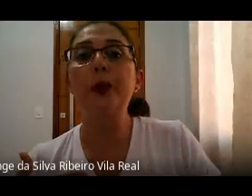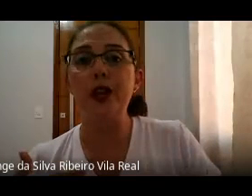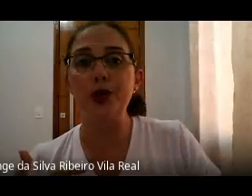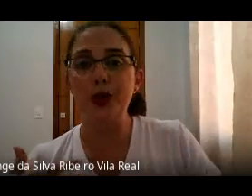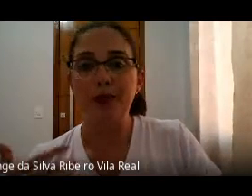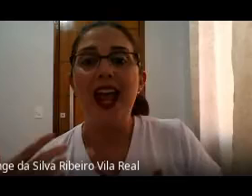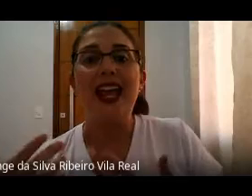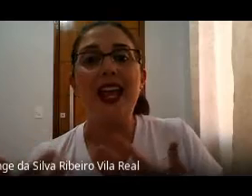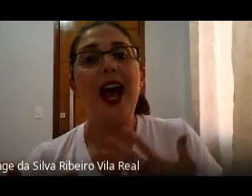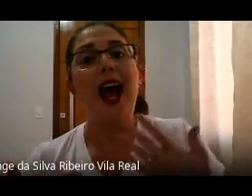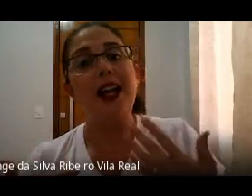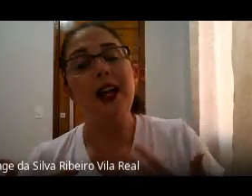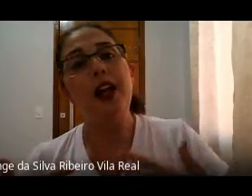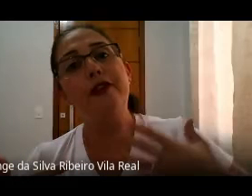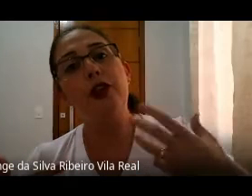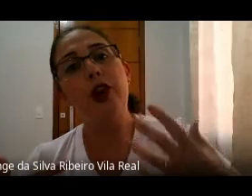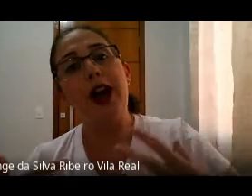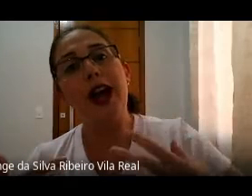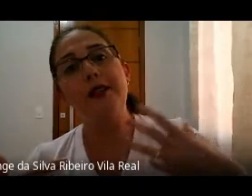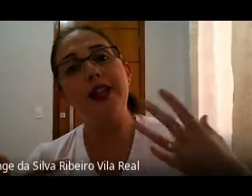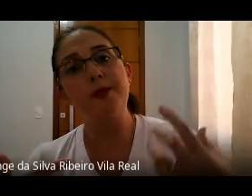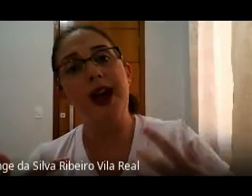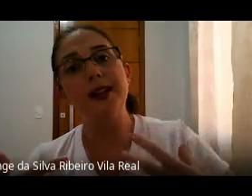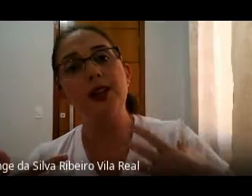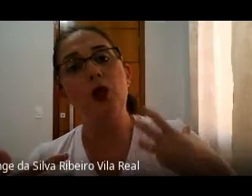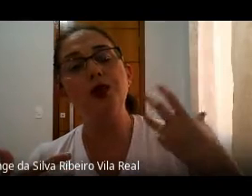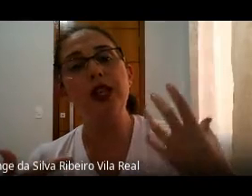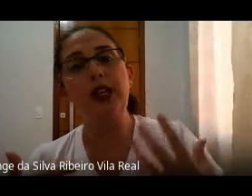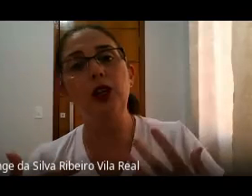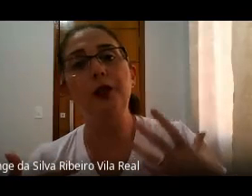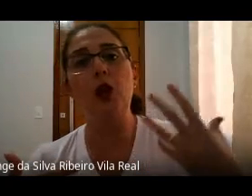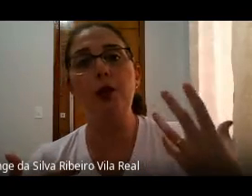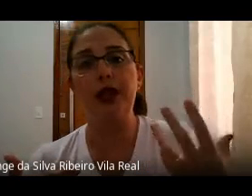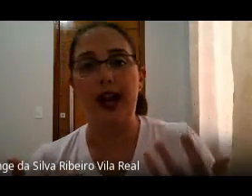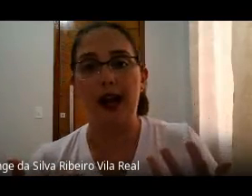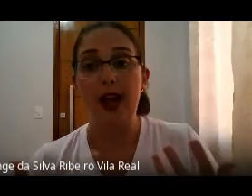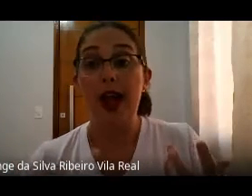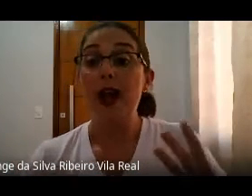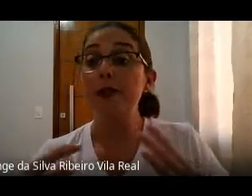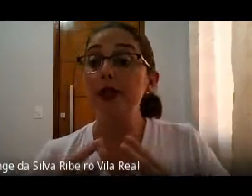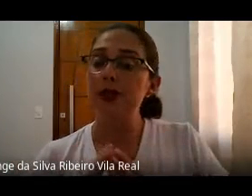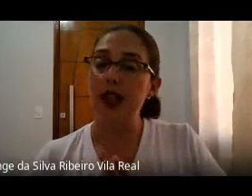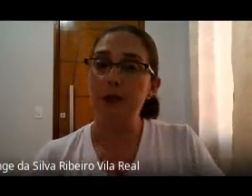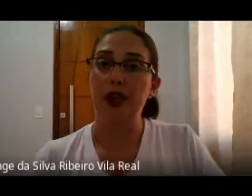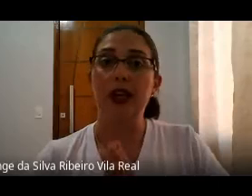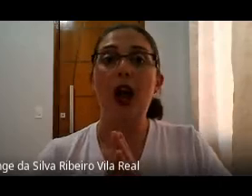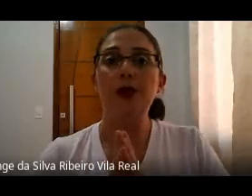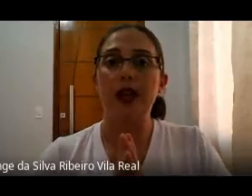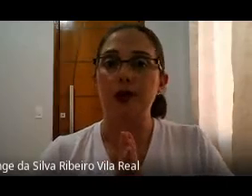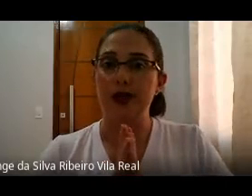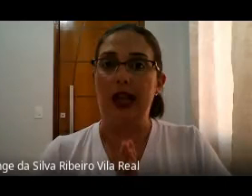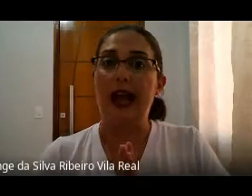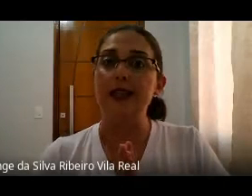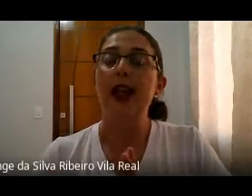dos números, e aí eu vou cada vez mais conseguindo me comunicar. Lembrando sempre que